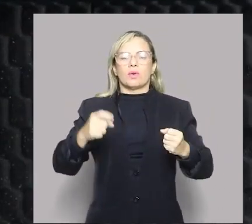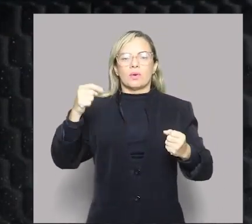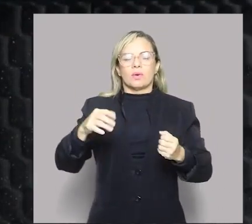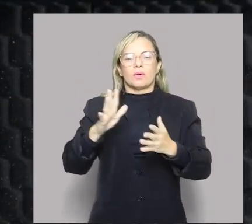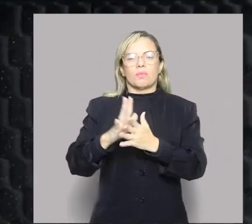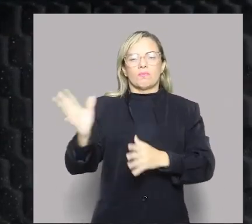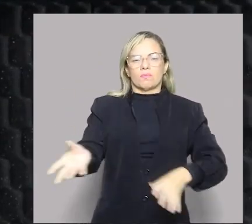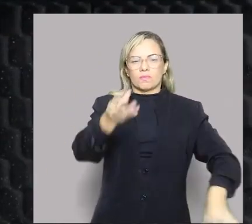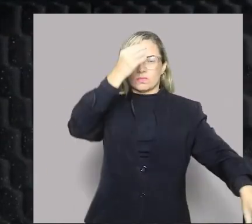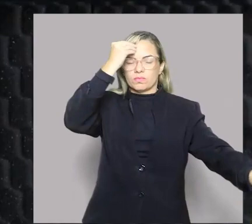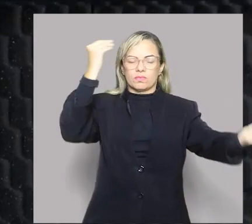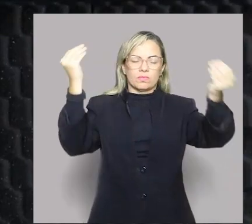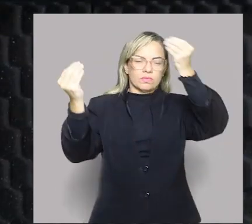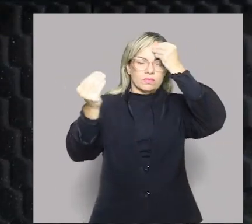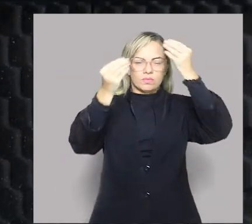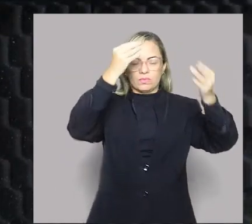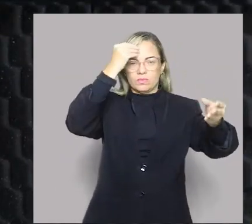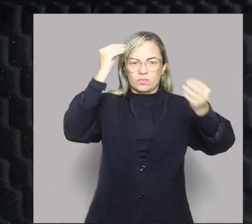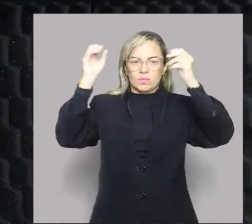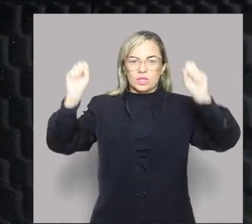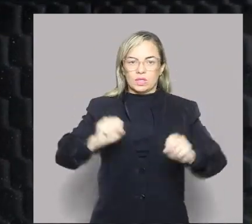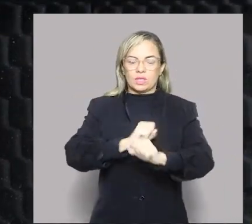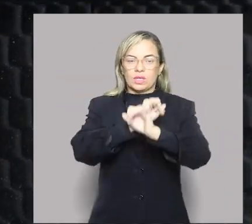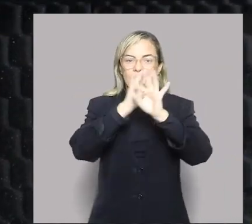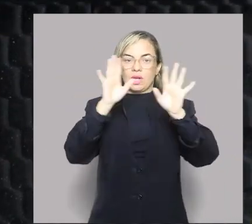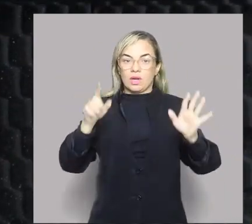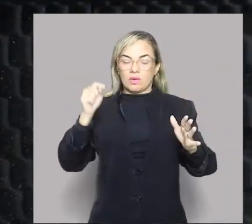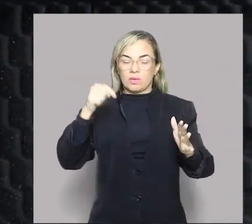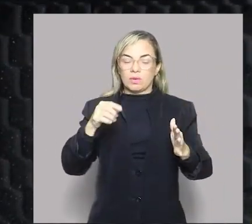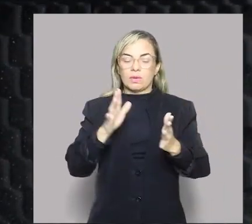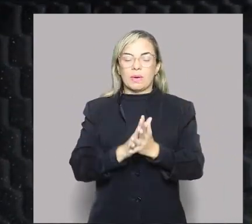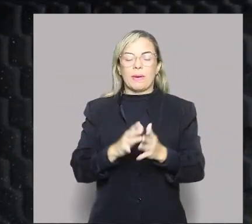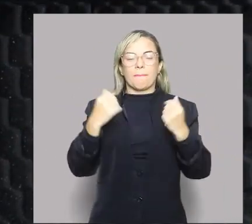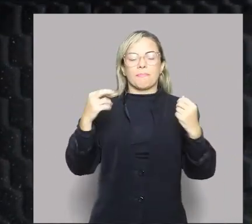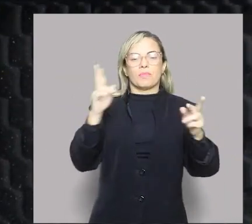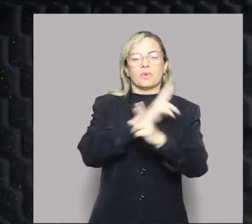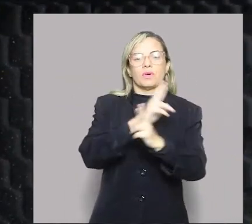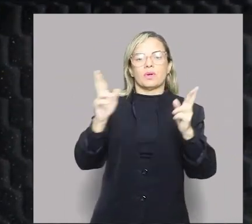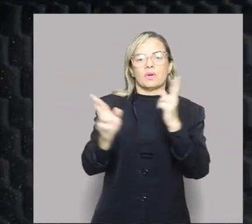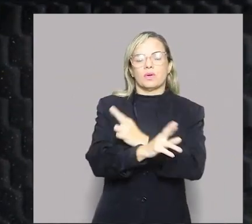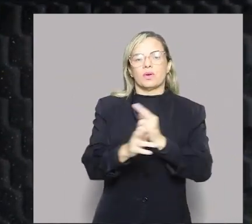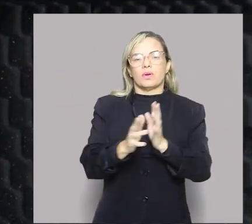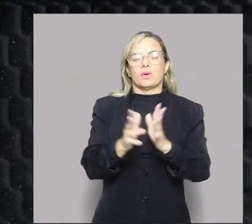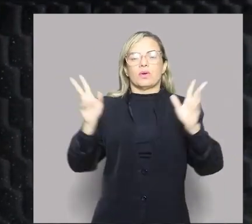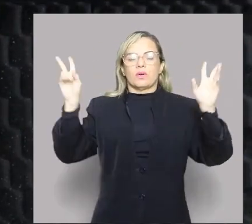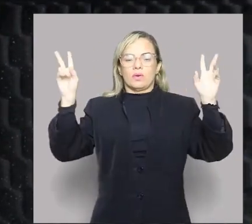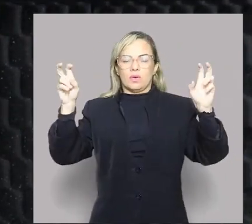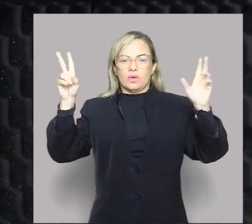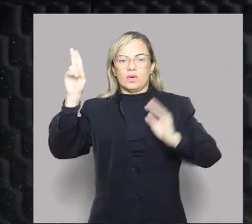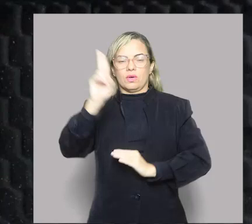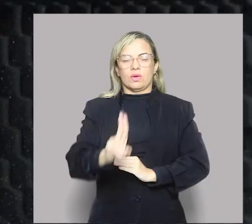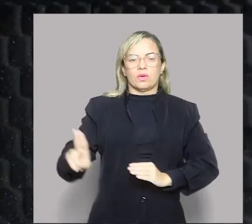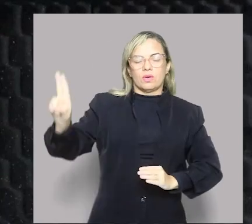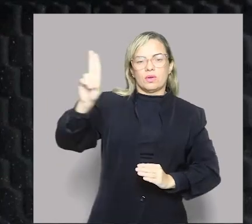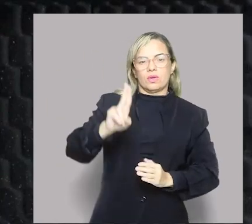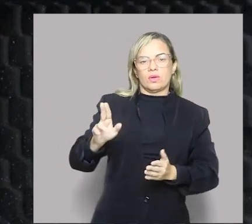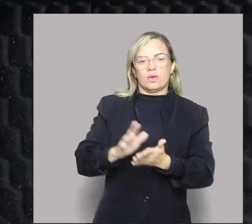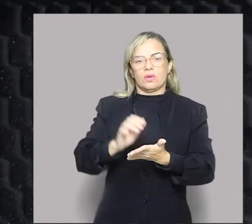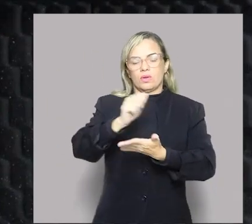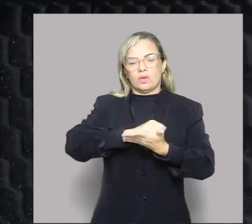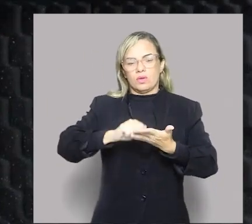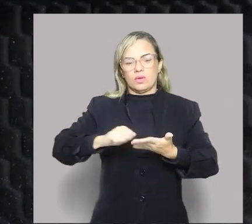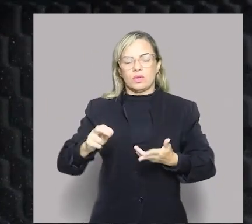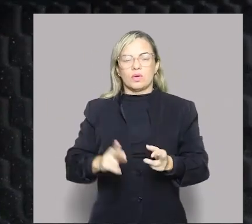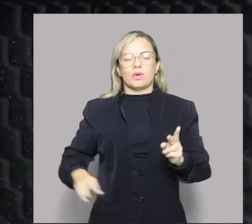que, claro, tenha uma estreita relação, isso pode ser pauta para você colocar a referência lá na